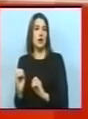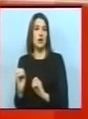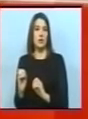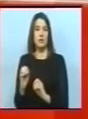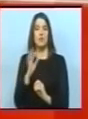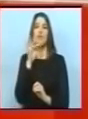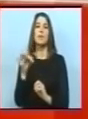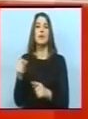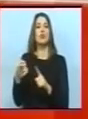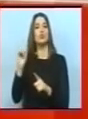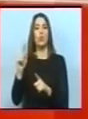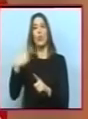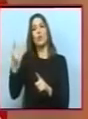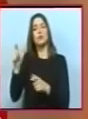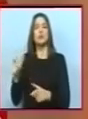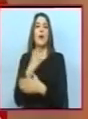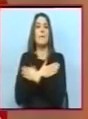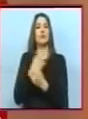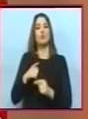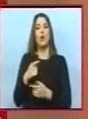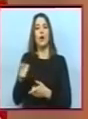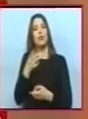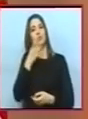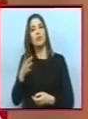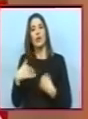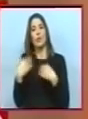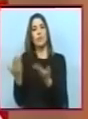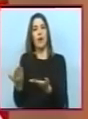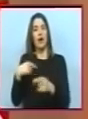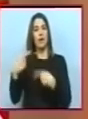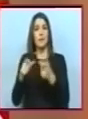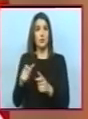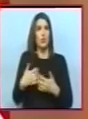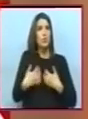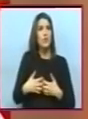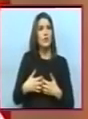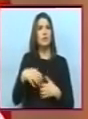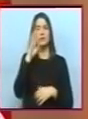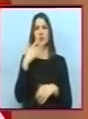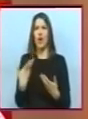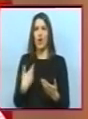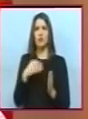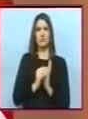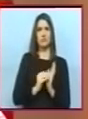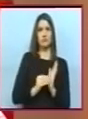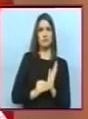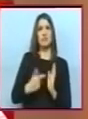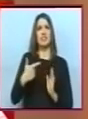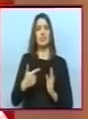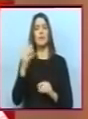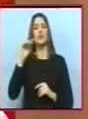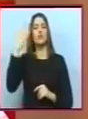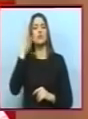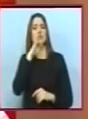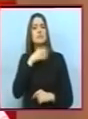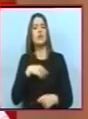E tudo isso é difícil e as pessoas têm muito medo e têm muitas dúvidas de se eu fizer agora um testamento, como é que eu posso fazer para alterar? E